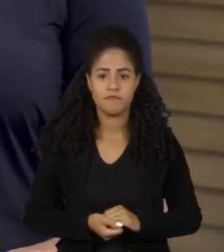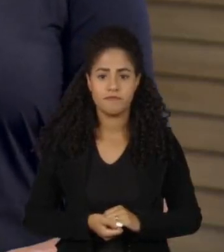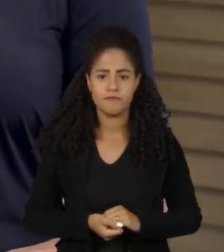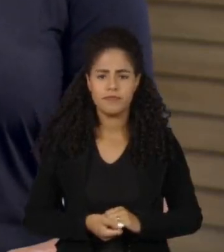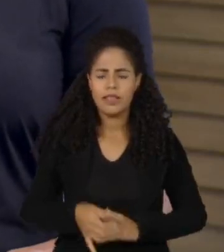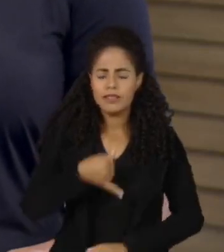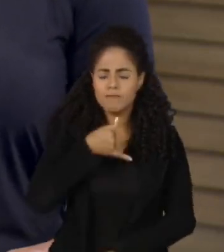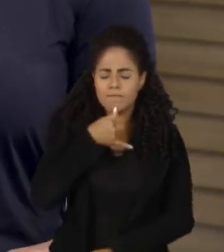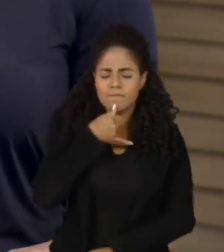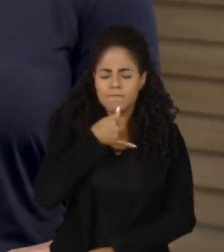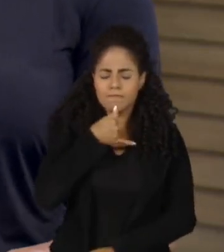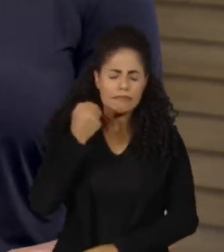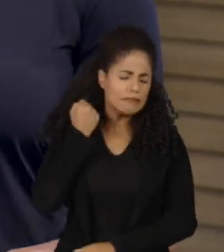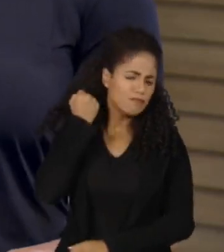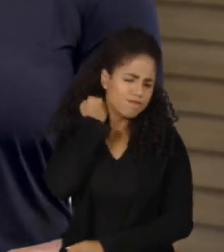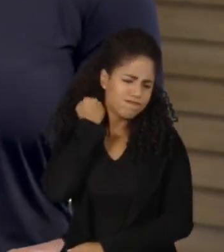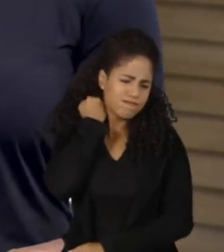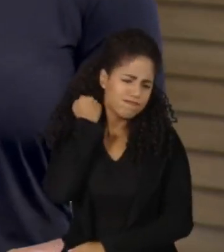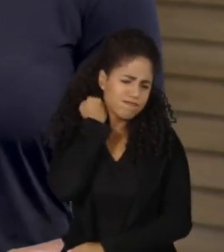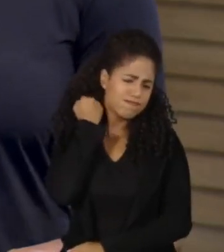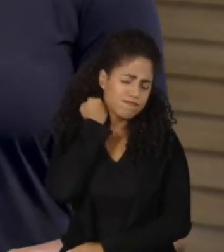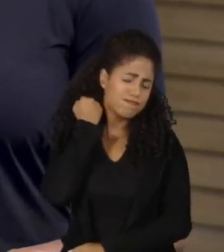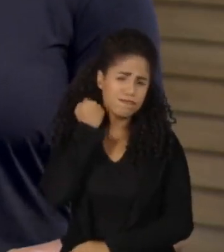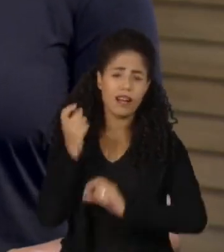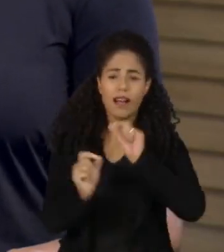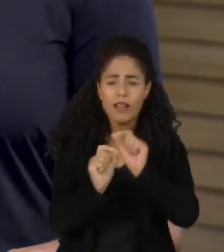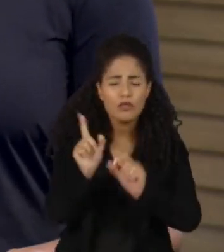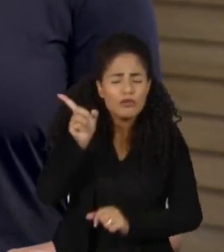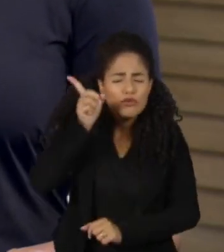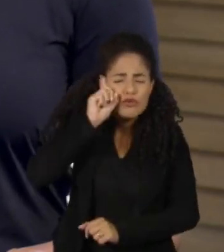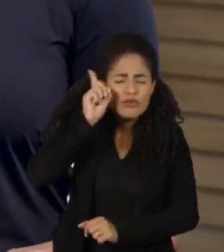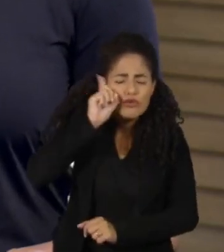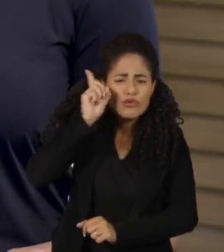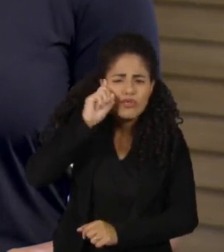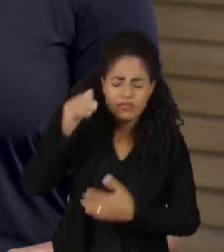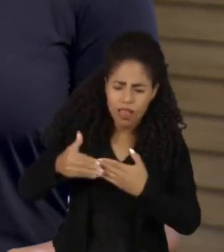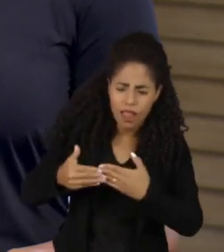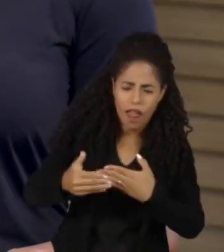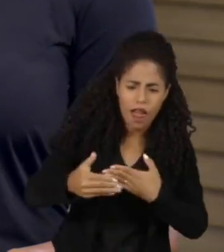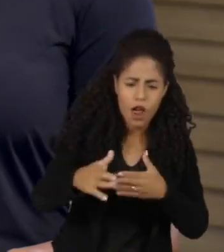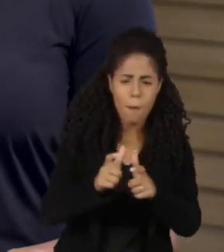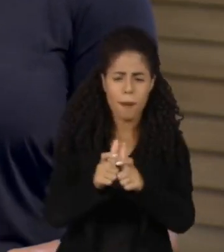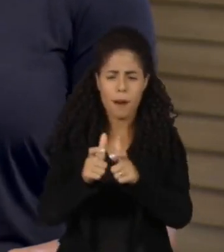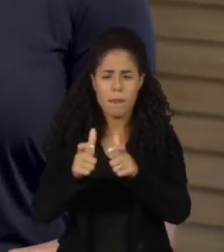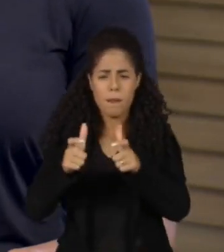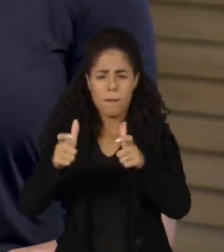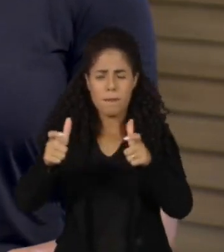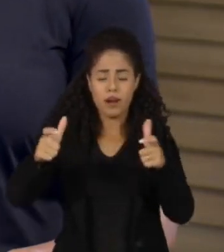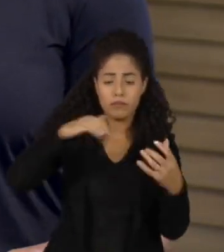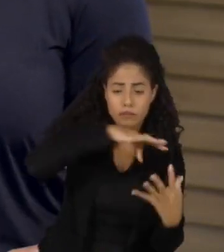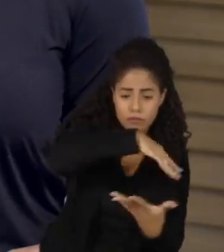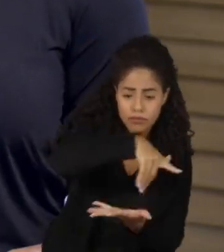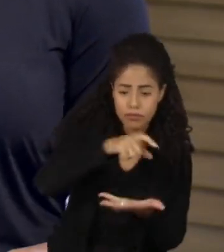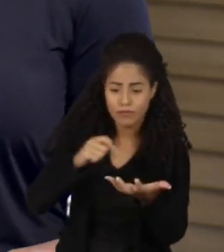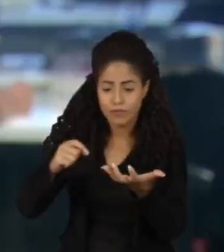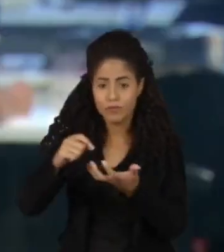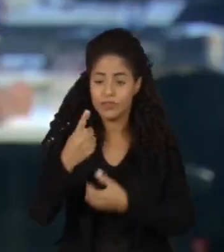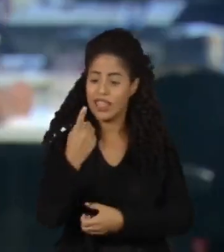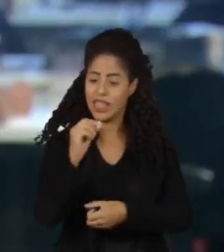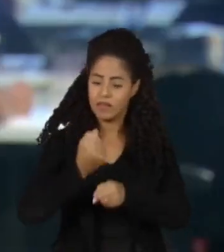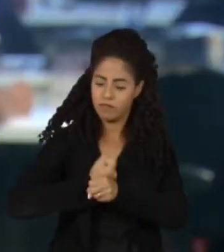A tristeza e o estresse, como parte do cotidiano, aumentaram em todo o mundo nos últimos 10